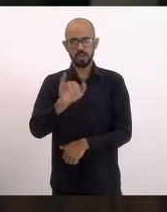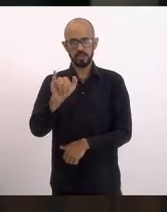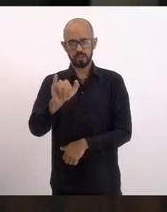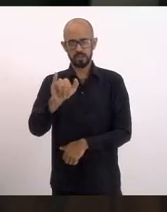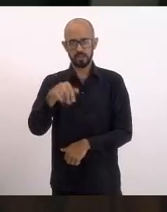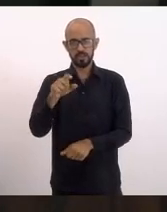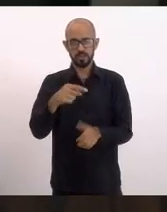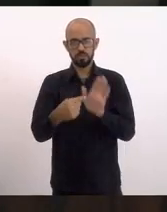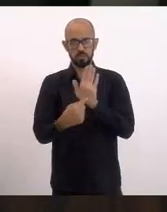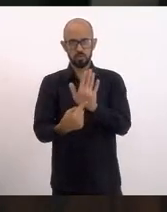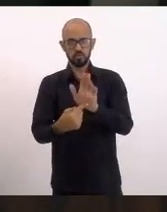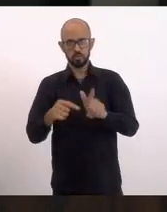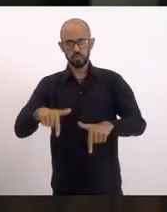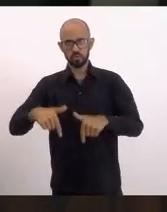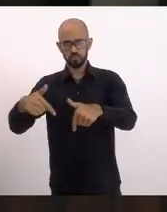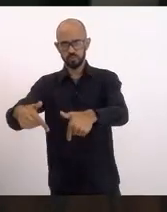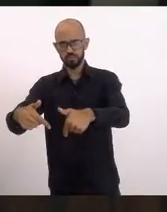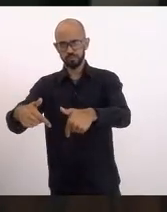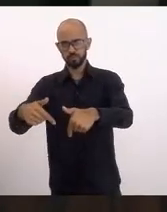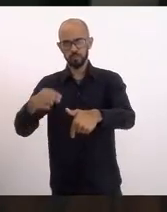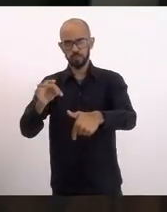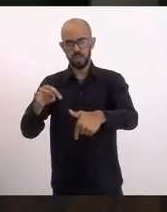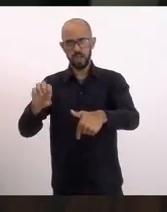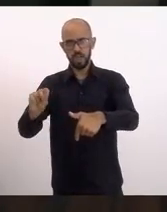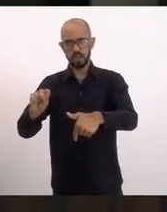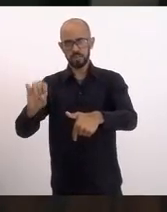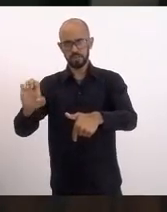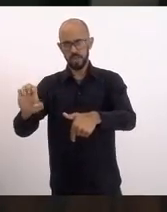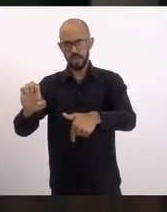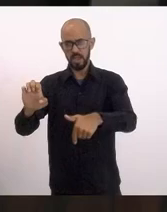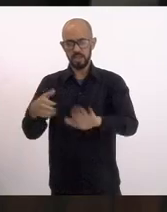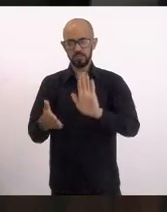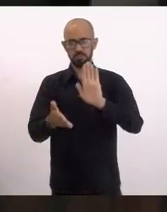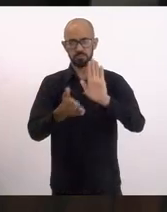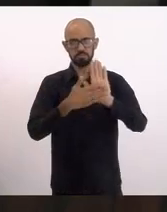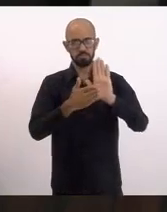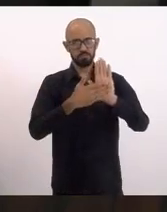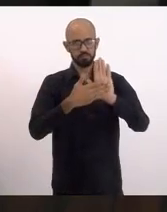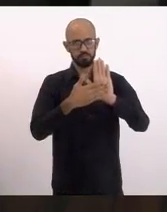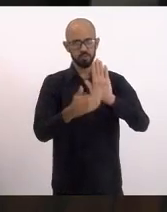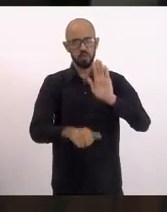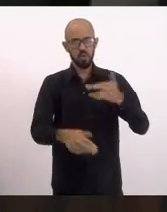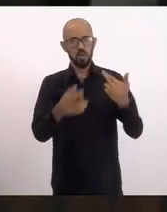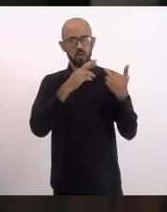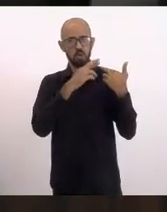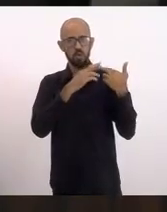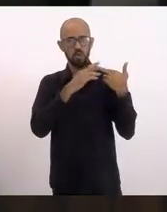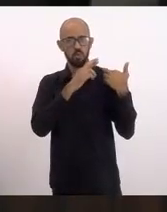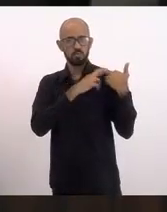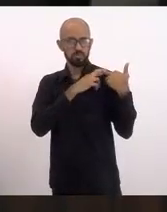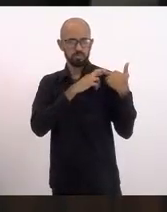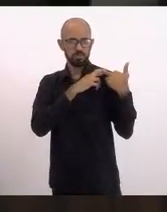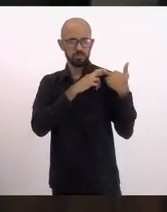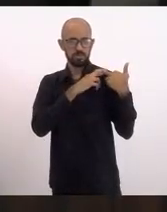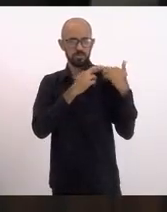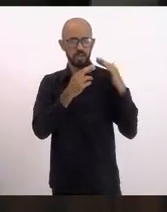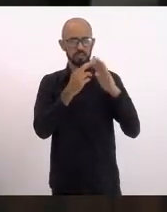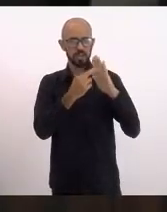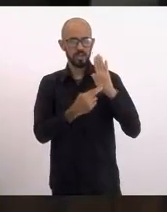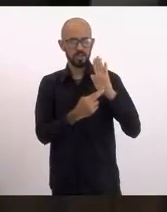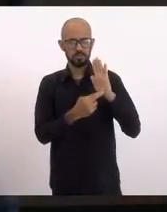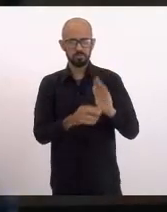pelo Tribunal Regional Eleitoral e passou e prestou o compromisso regimental. Então, por favor, pode usar da palavra,